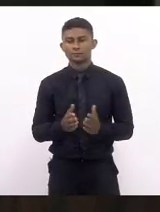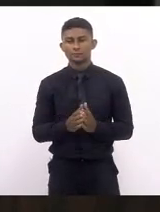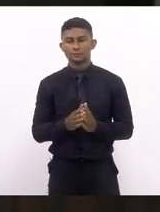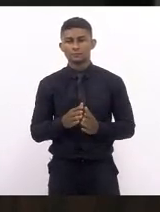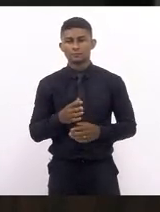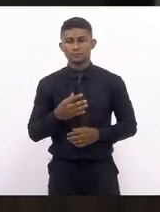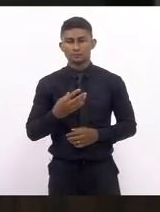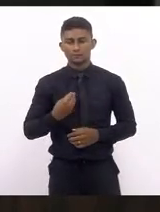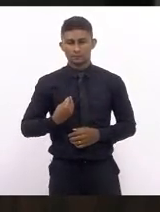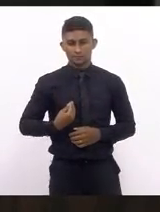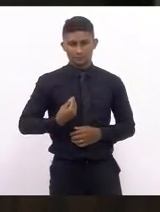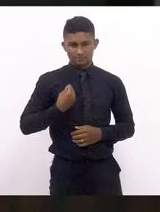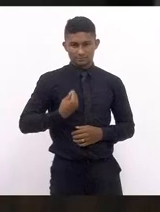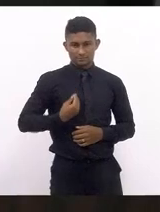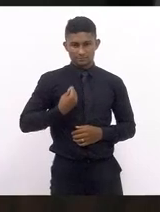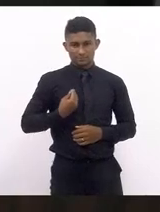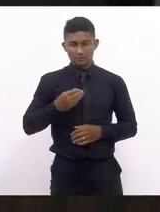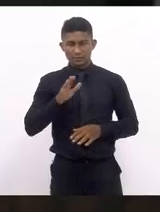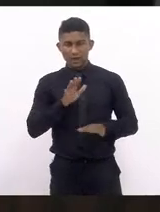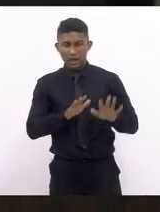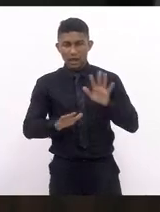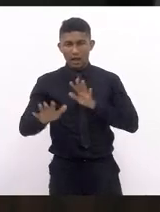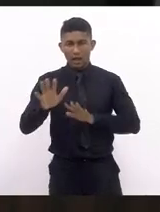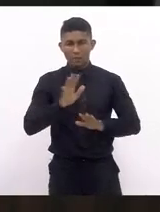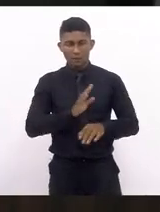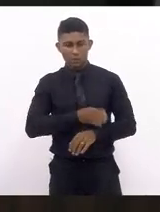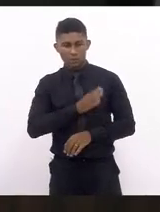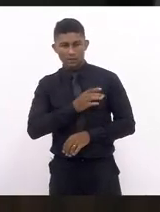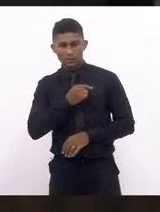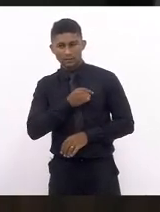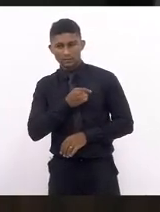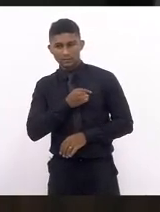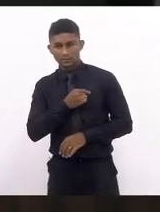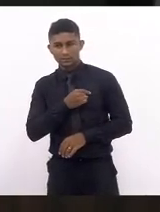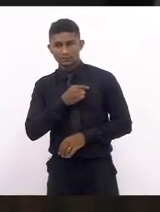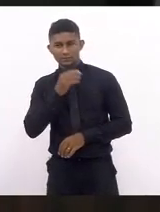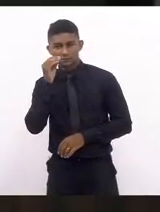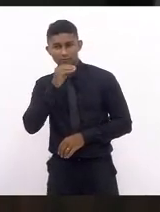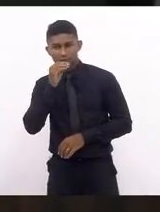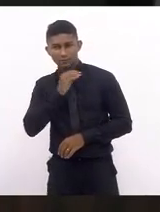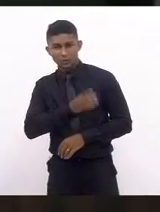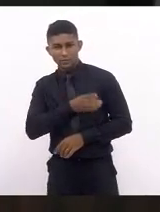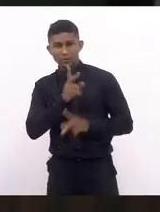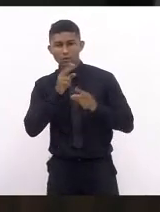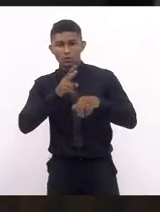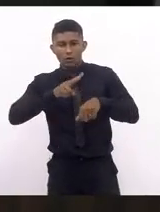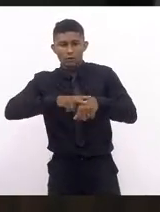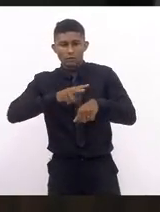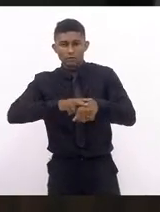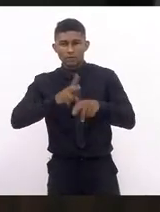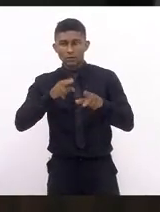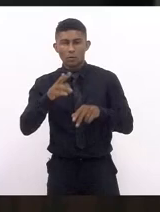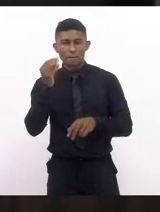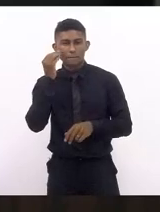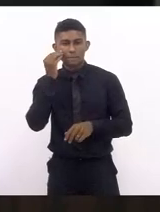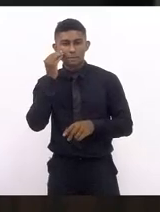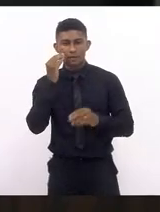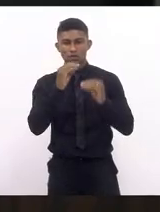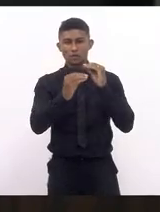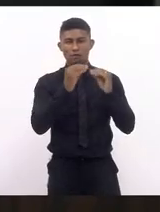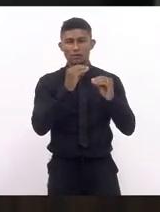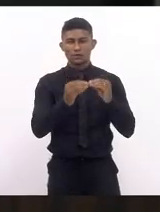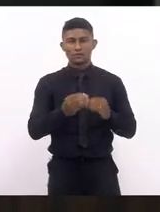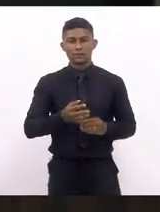vida pisa devagar' meu coração cuidado é frágil e meu coração é como vidro como um beijo de novela